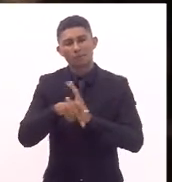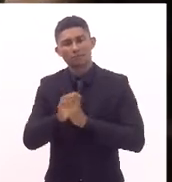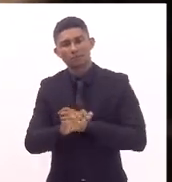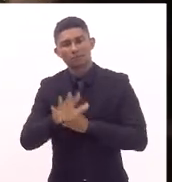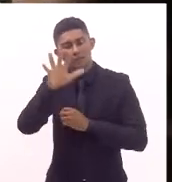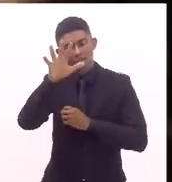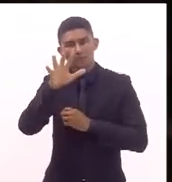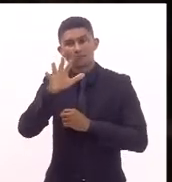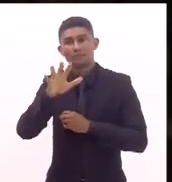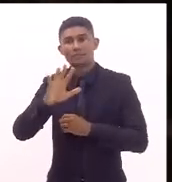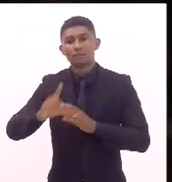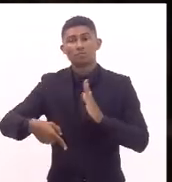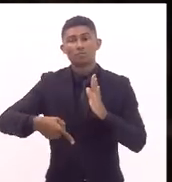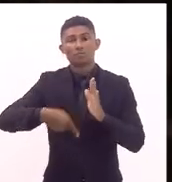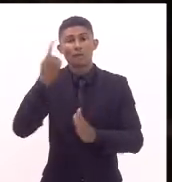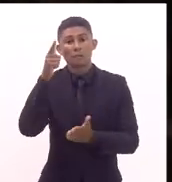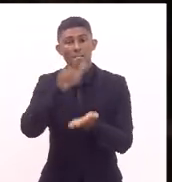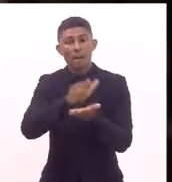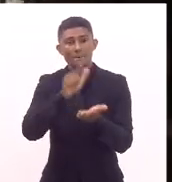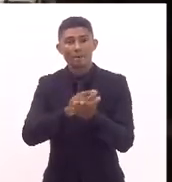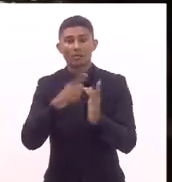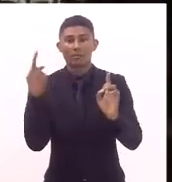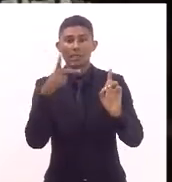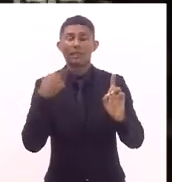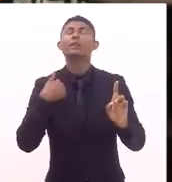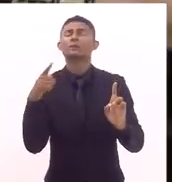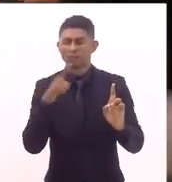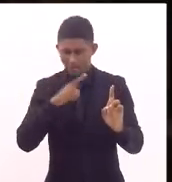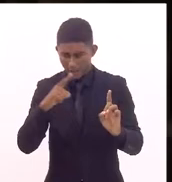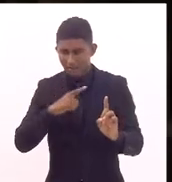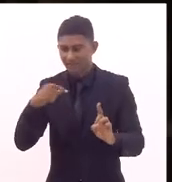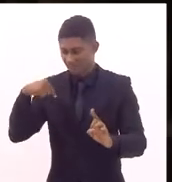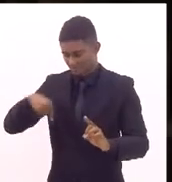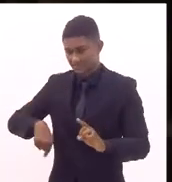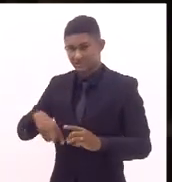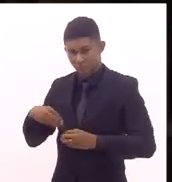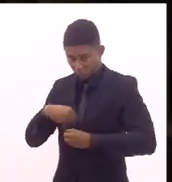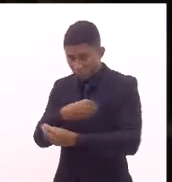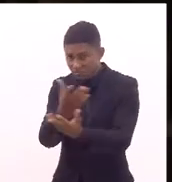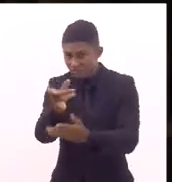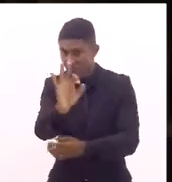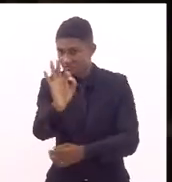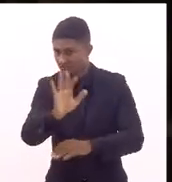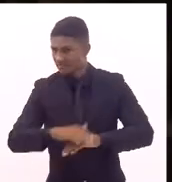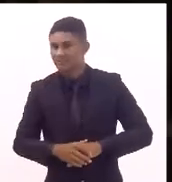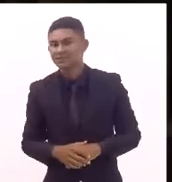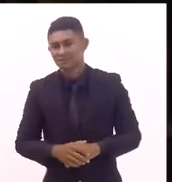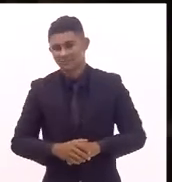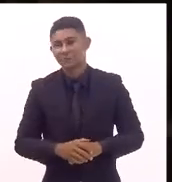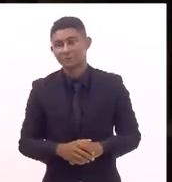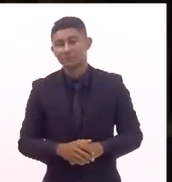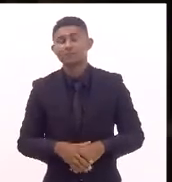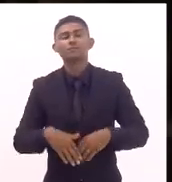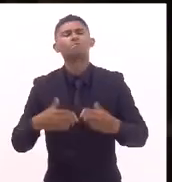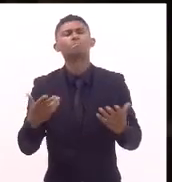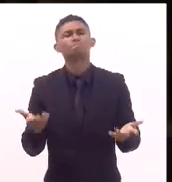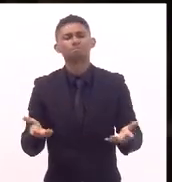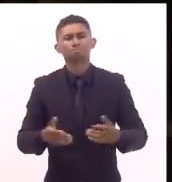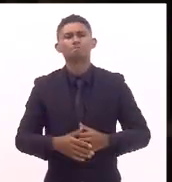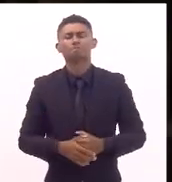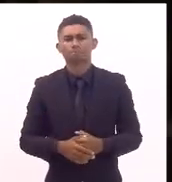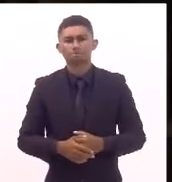foi o primeiro panfleto dela eu tenho não vou dar para vocês não então e com